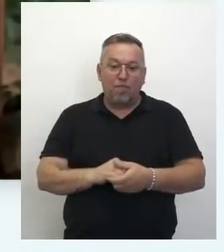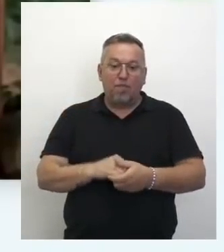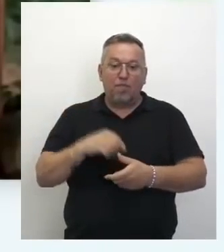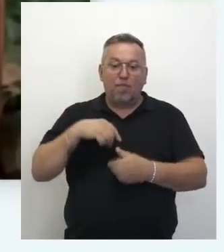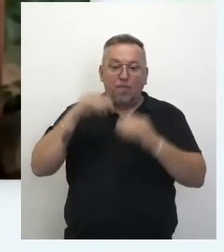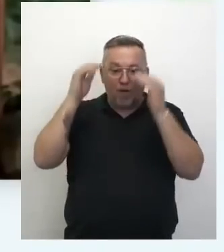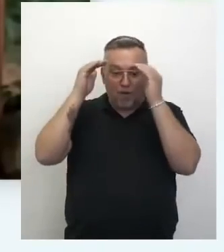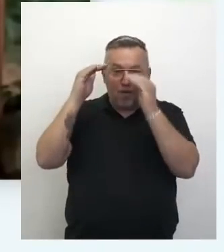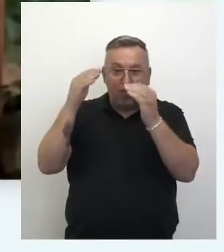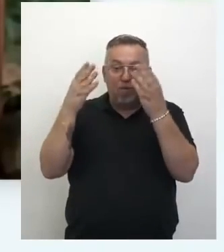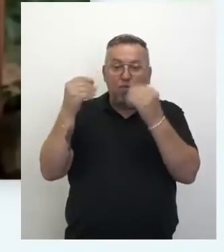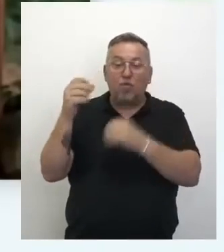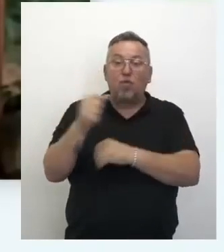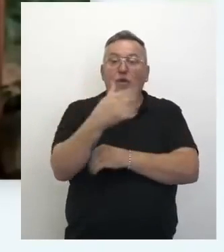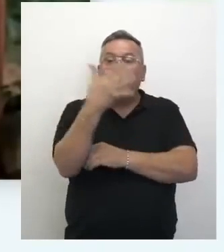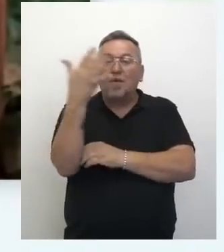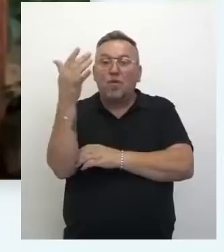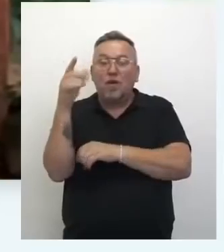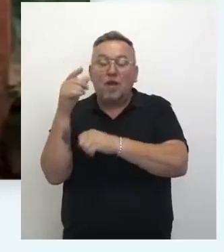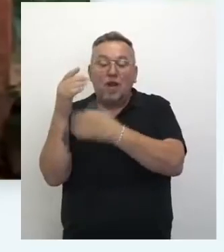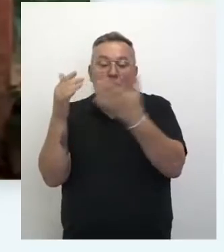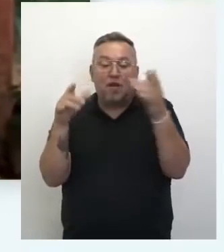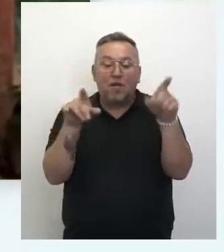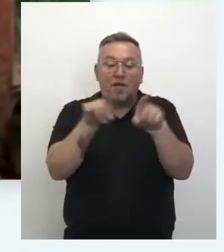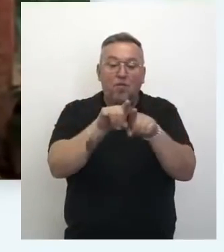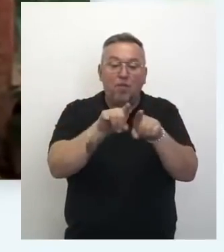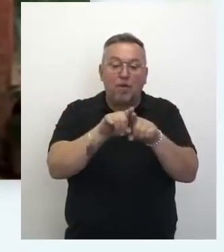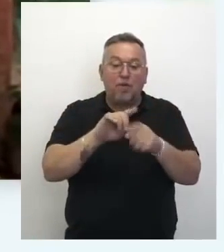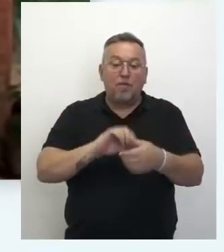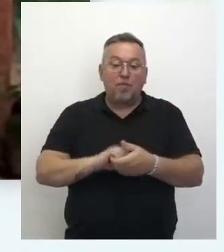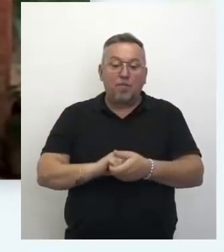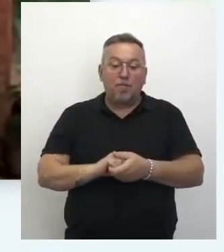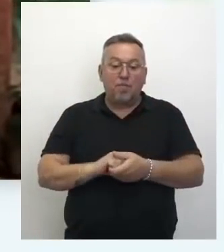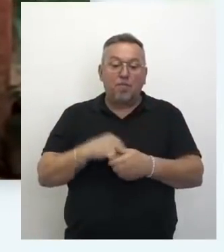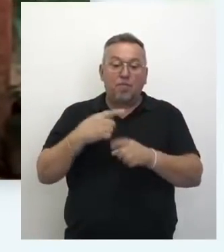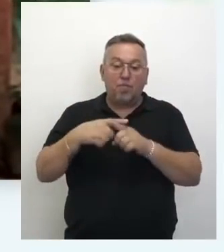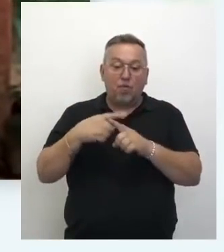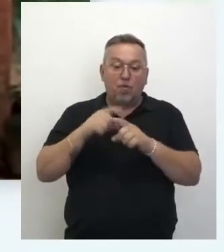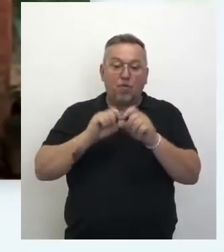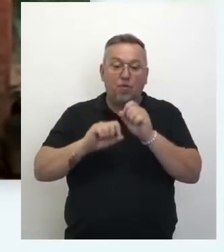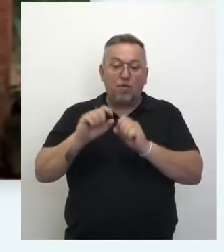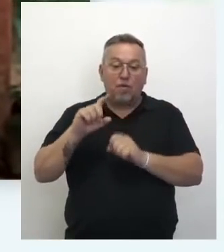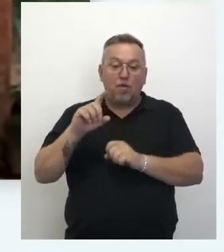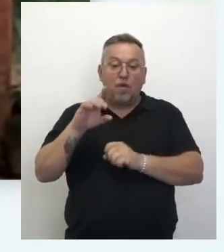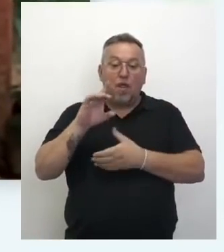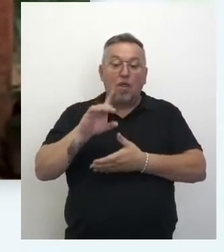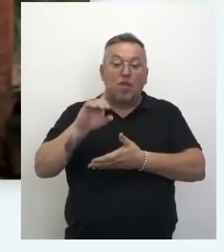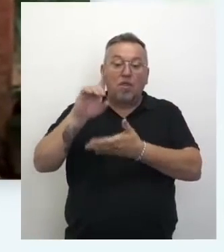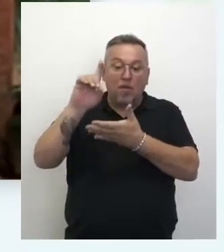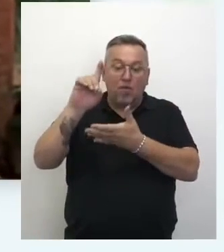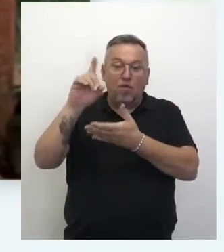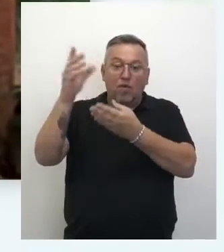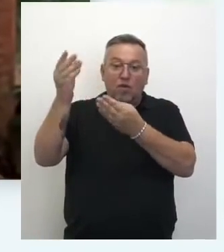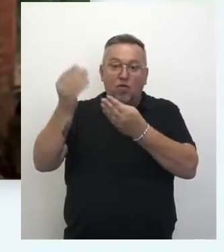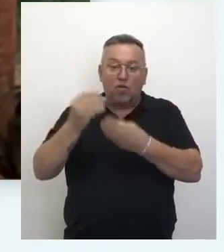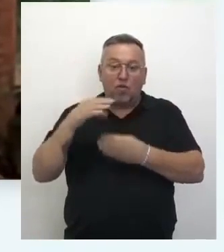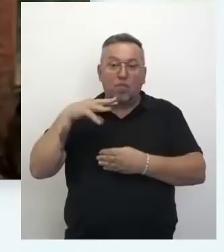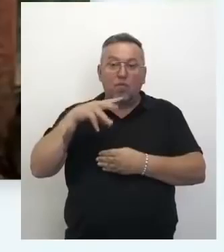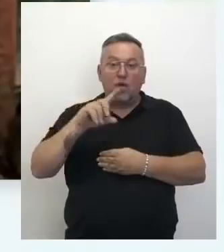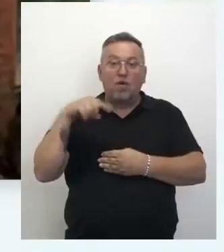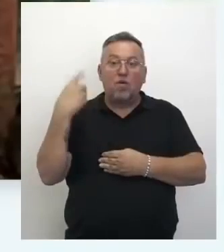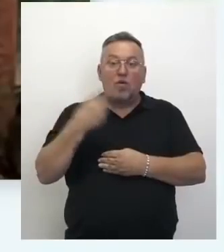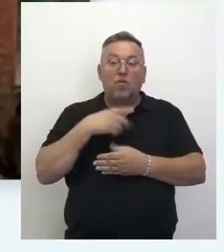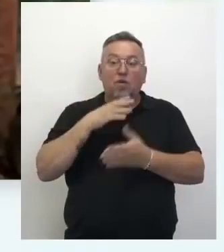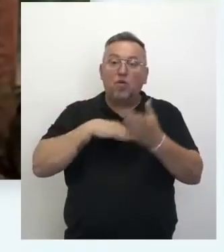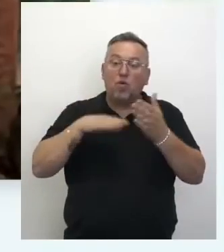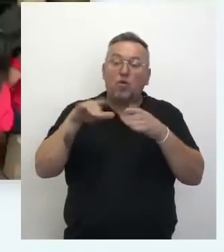respeita muito a natureza, até porque o Nhanderu, que é nosso Deus, deixou tudo isso pra gente, pra